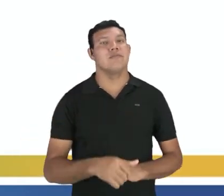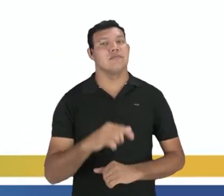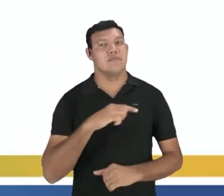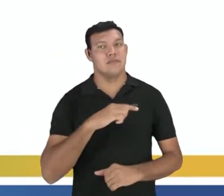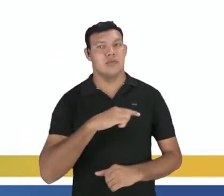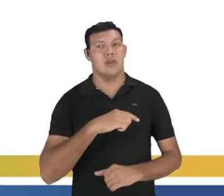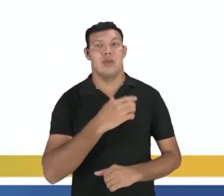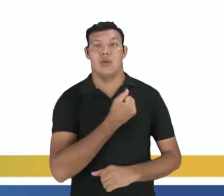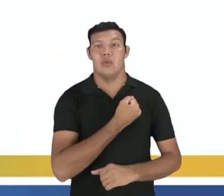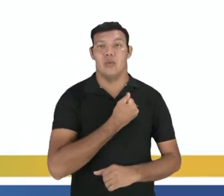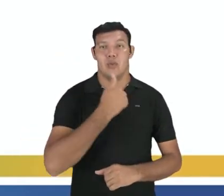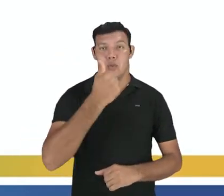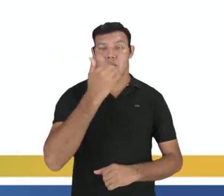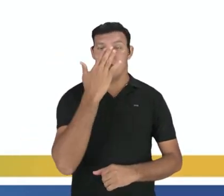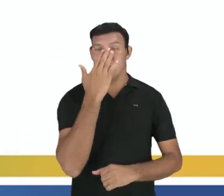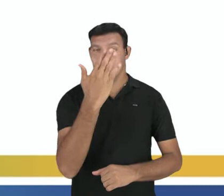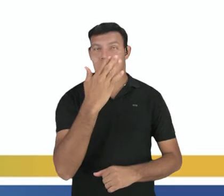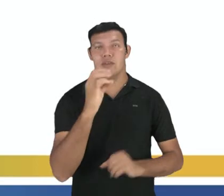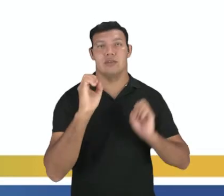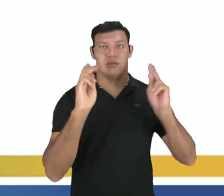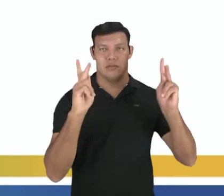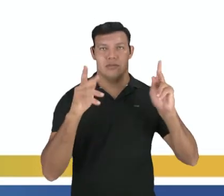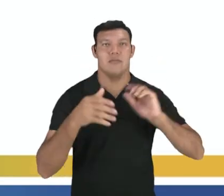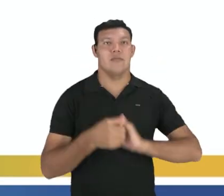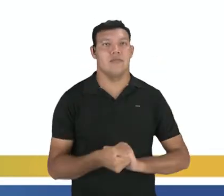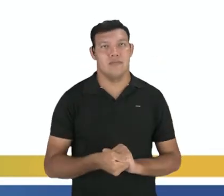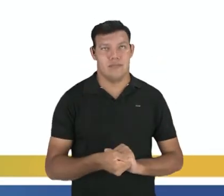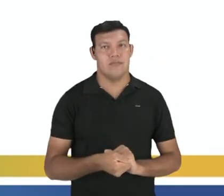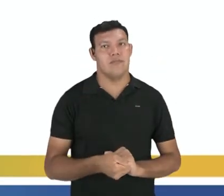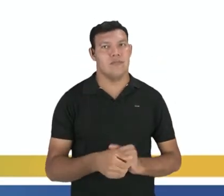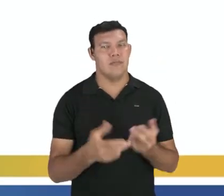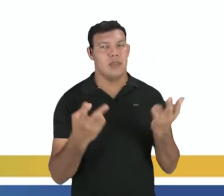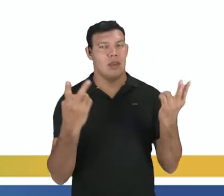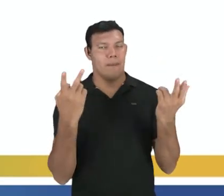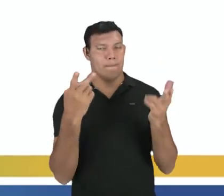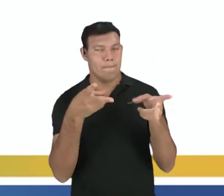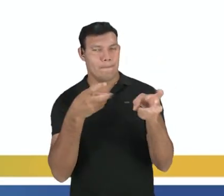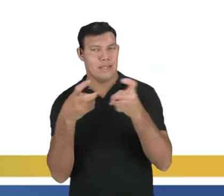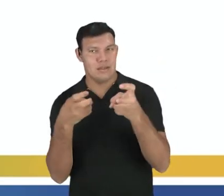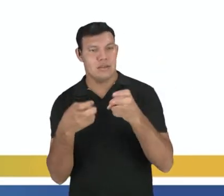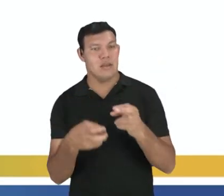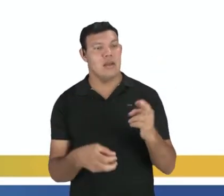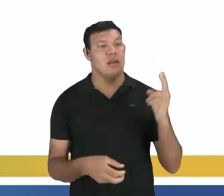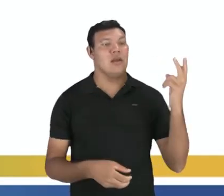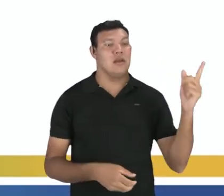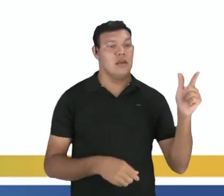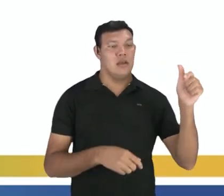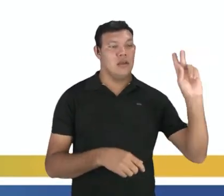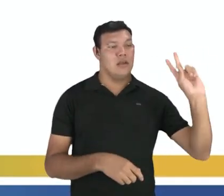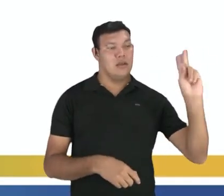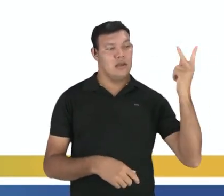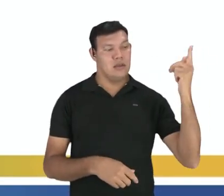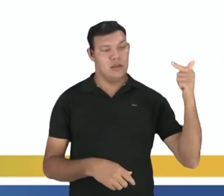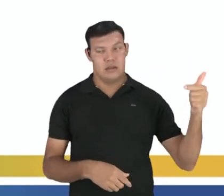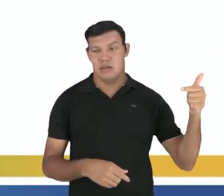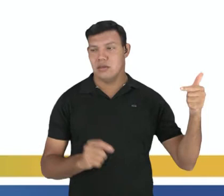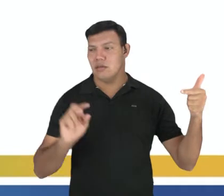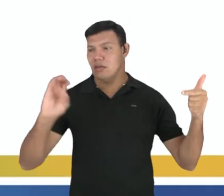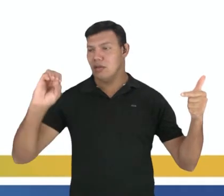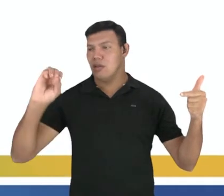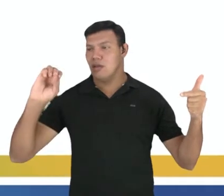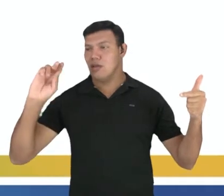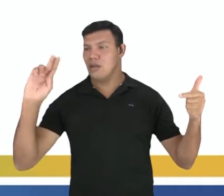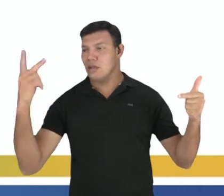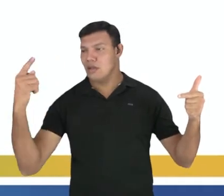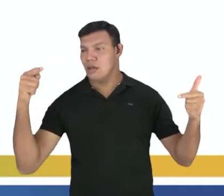elementos químicos, só que não aparece, ok? Então, tá vendo que é diferente? Ó, a quantidade de hidrogênios, que vai formar H+, é diferente